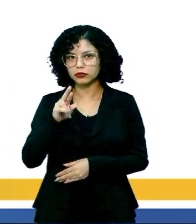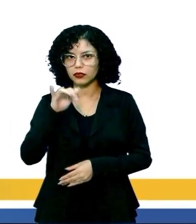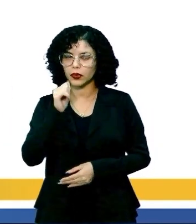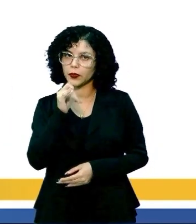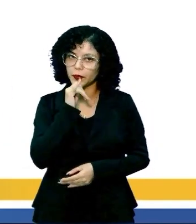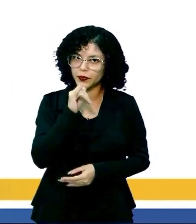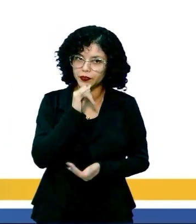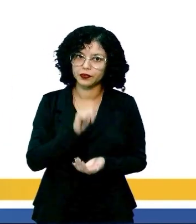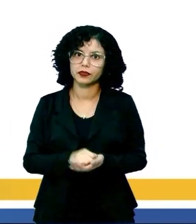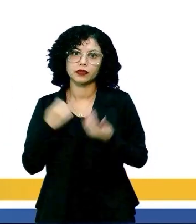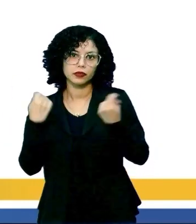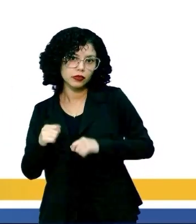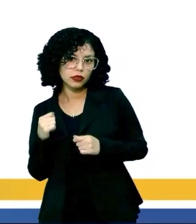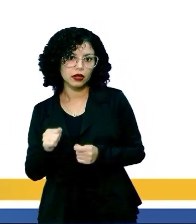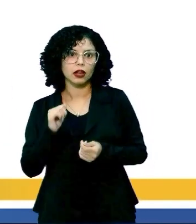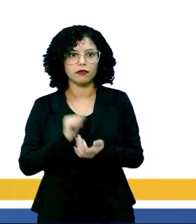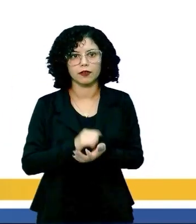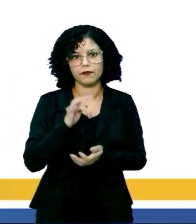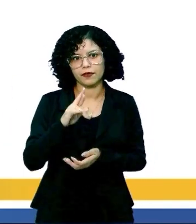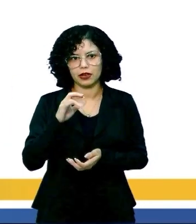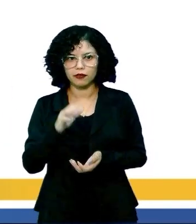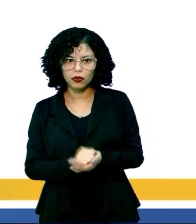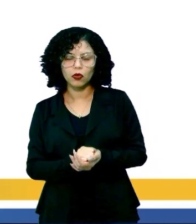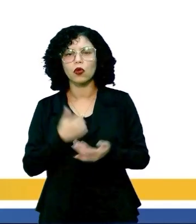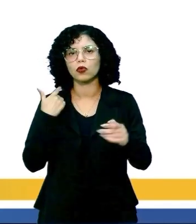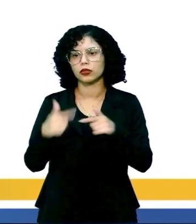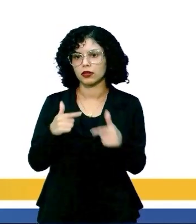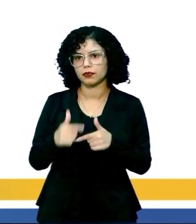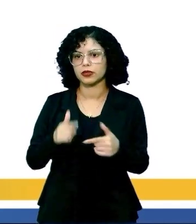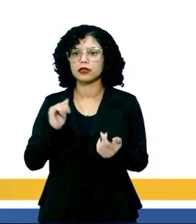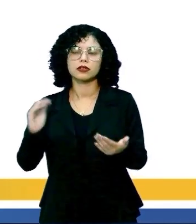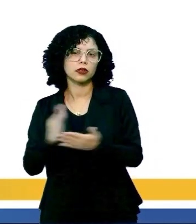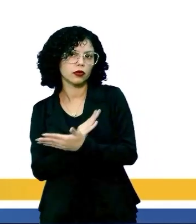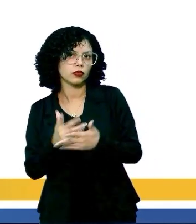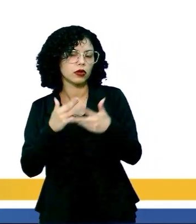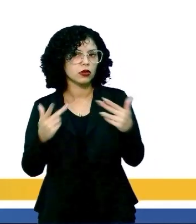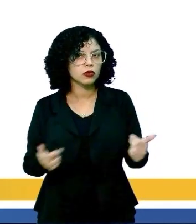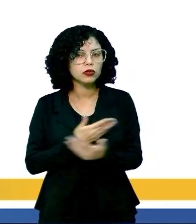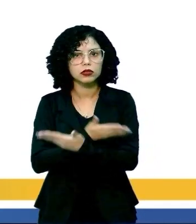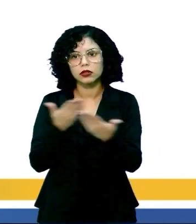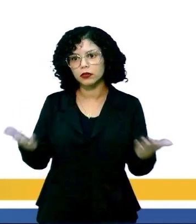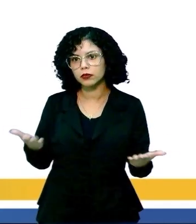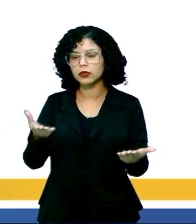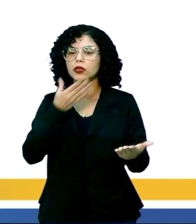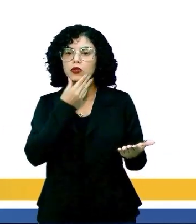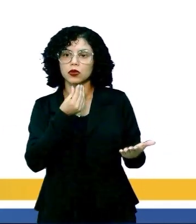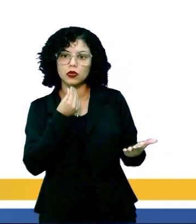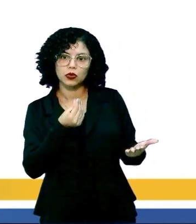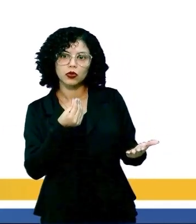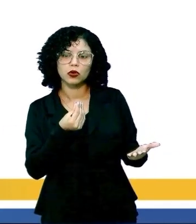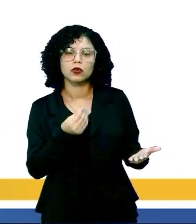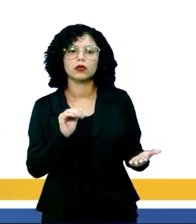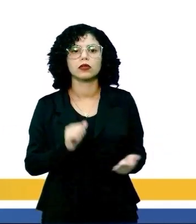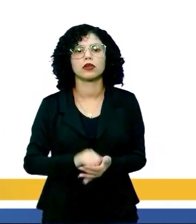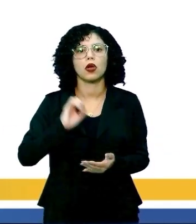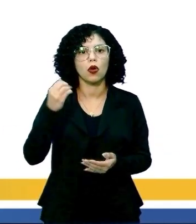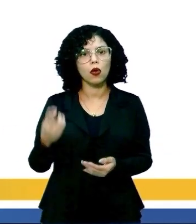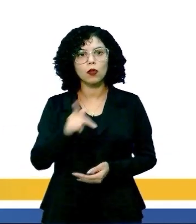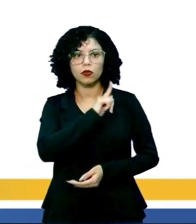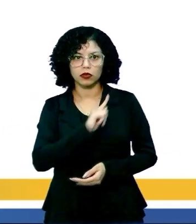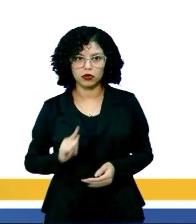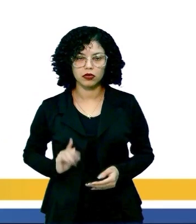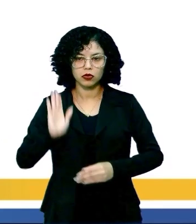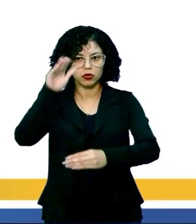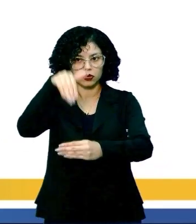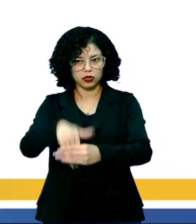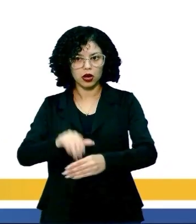né, que deve favores ou que deve um emprego, que deve alguma coisa para esse candidato ou para esse coronel. O